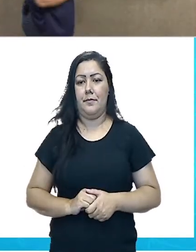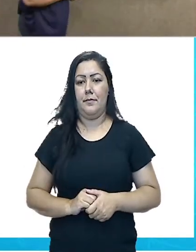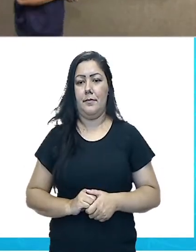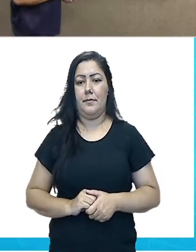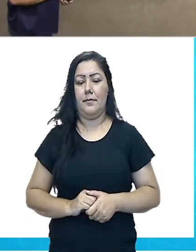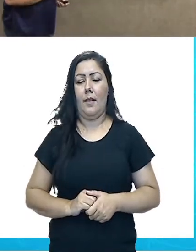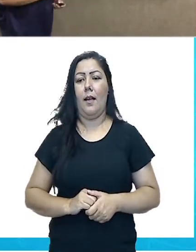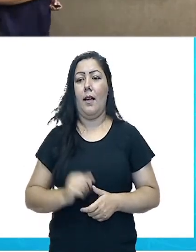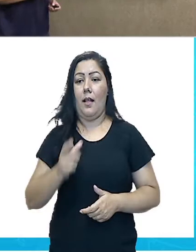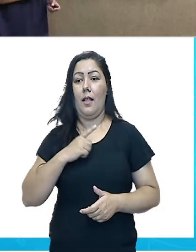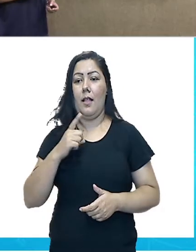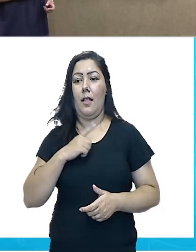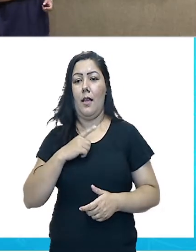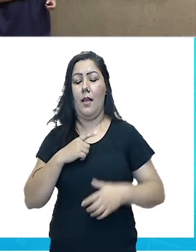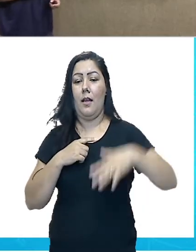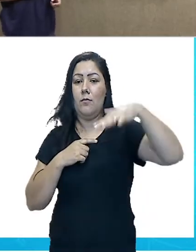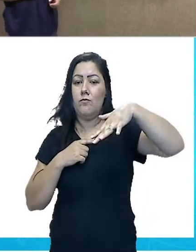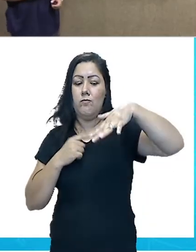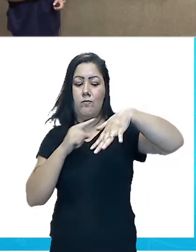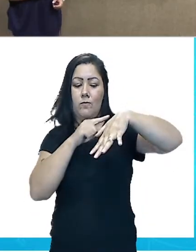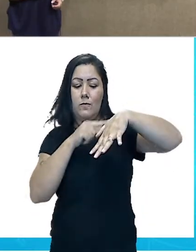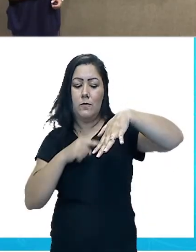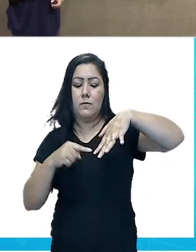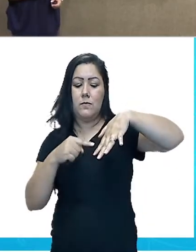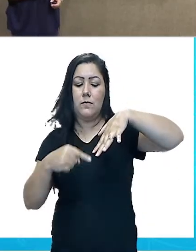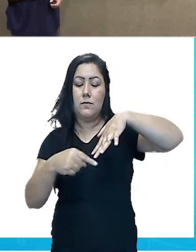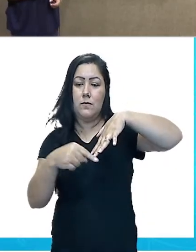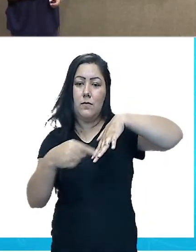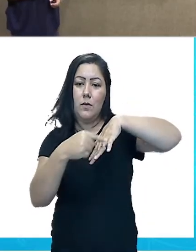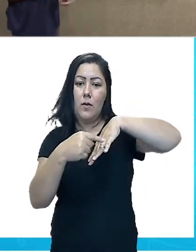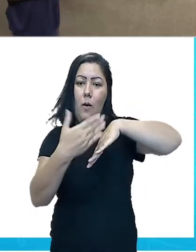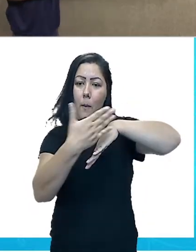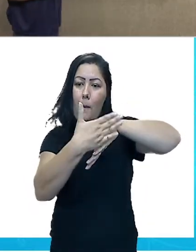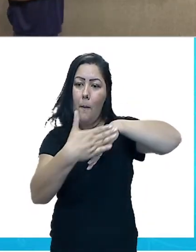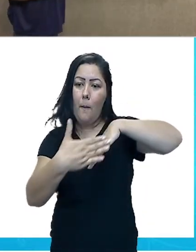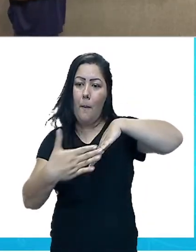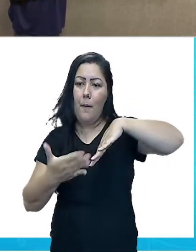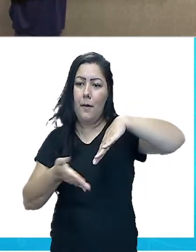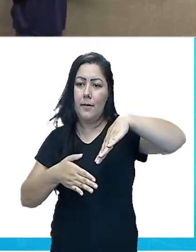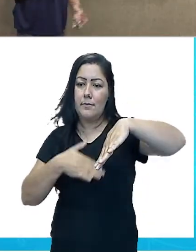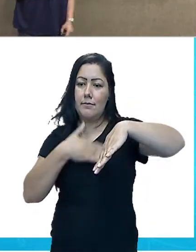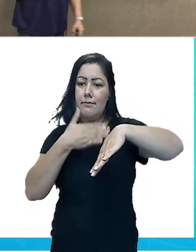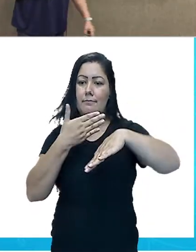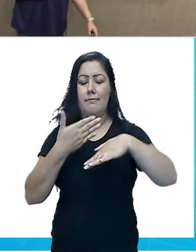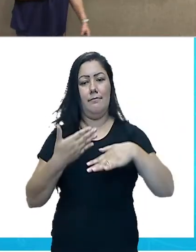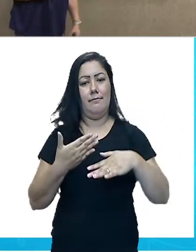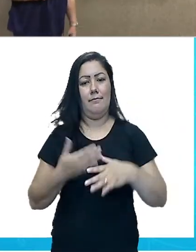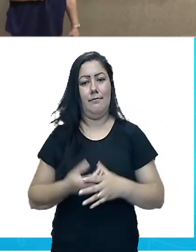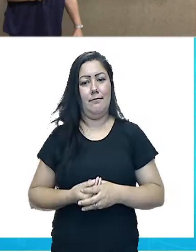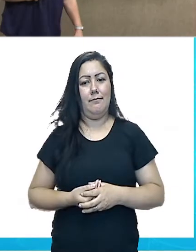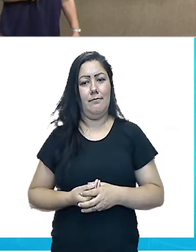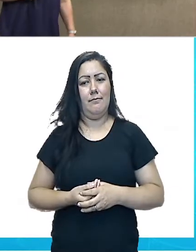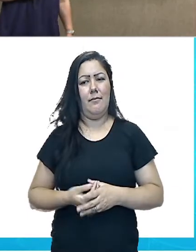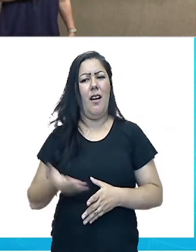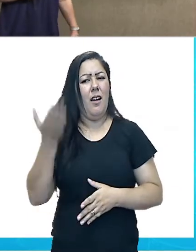essa definição do território brasileiro. Mas ele começou